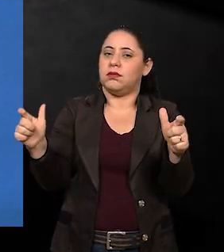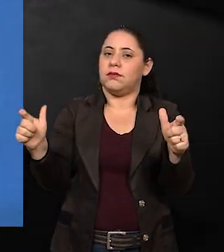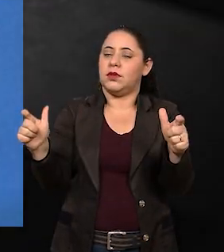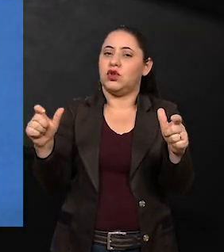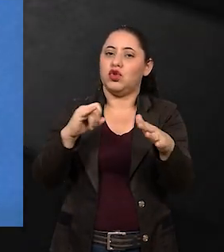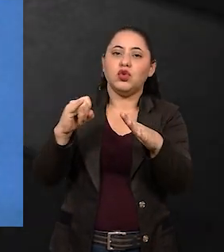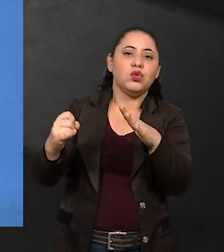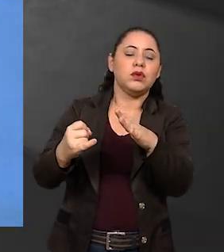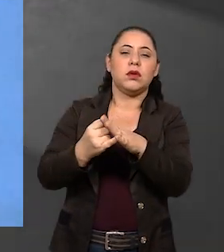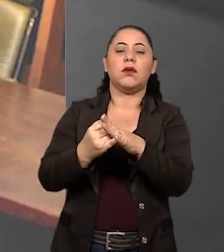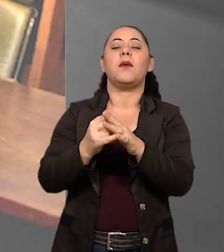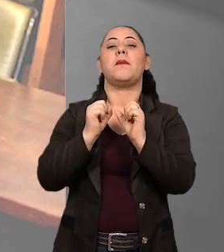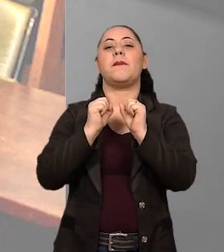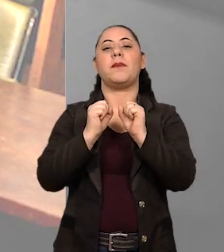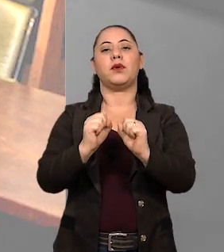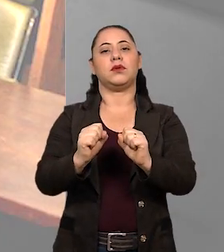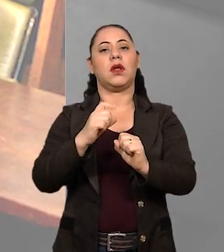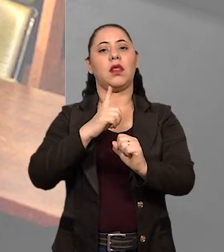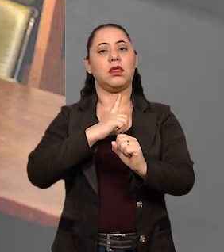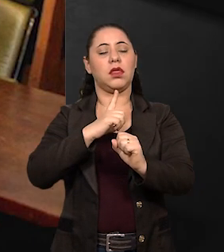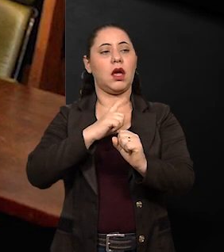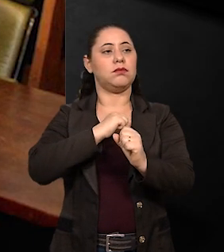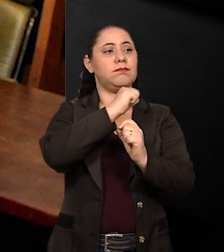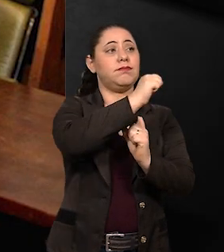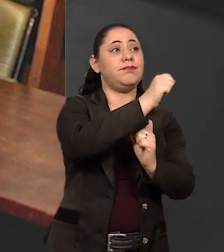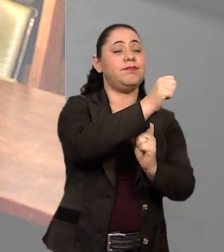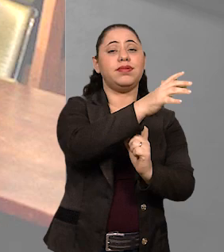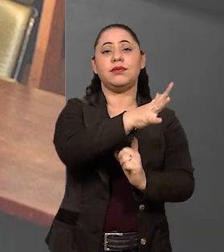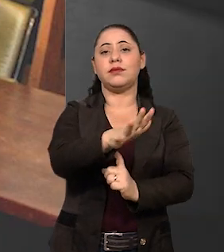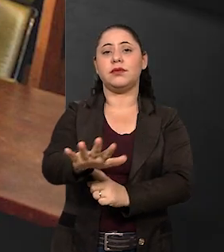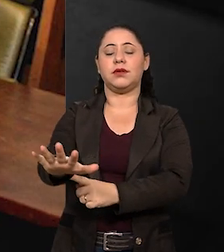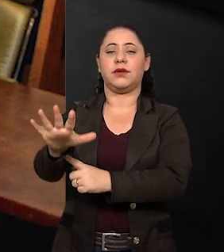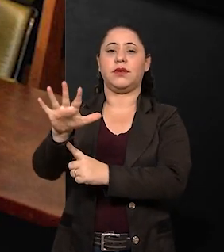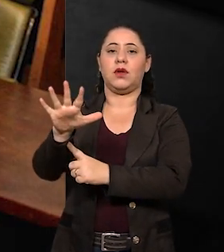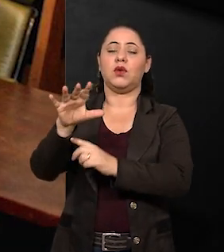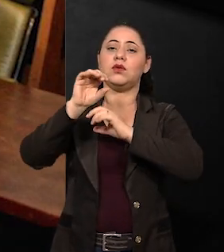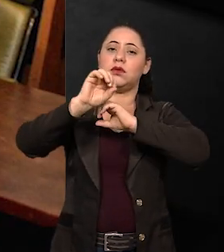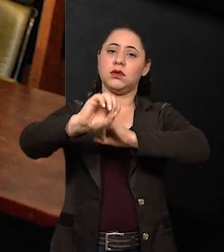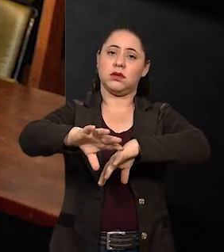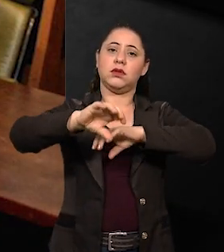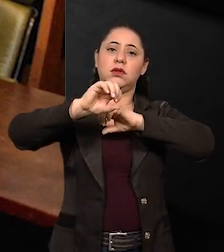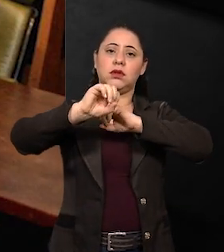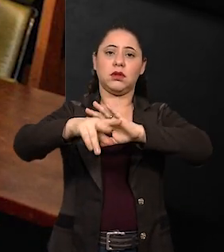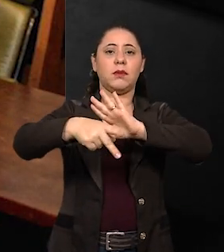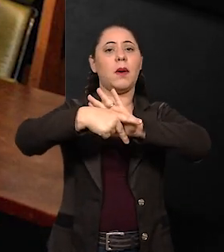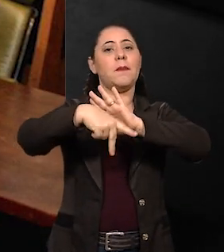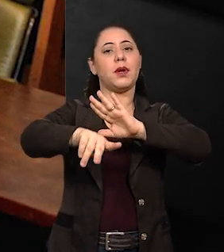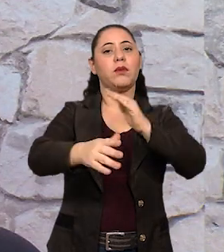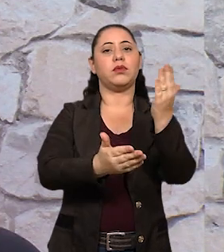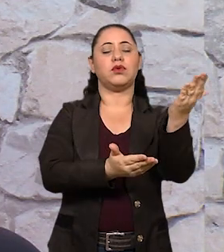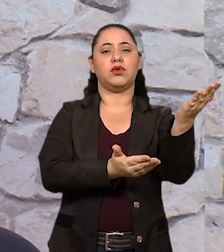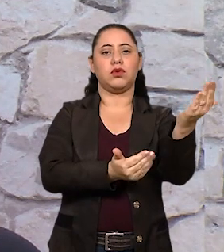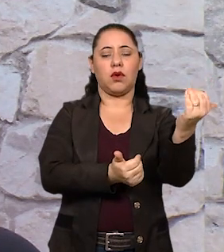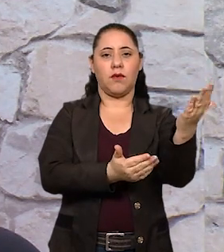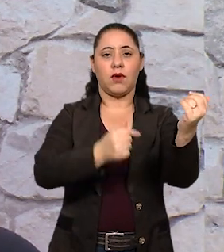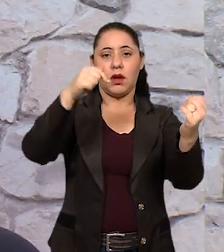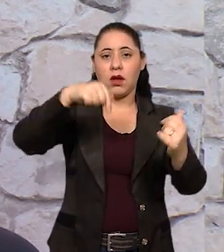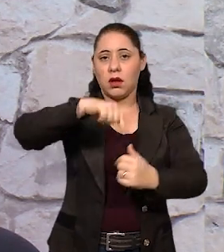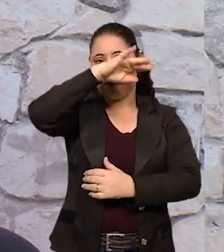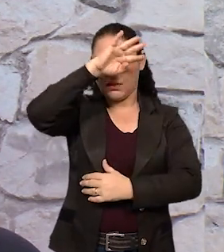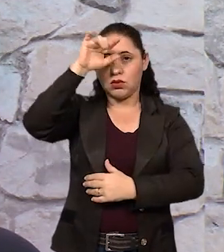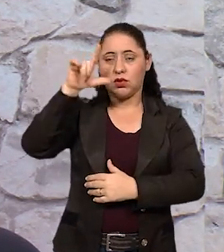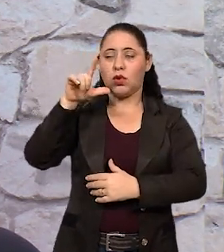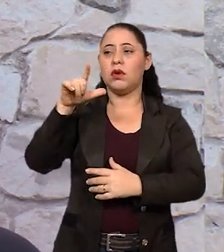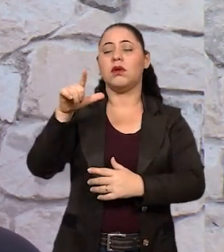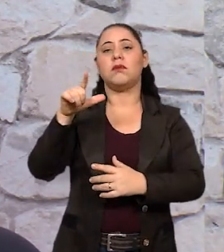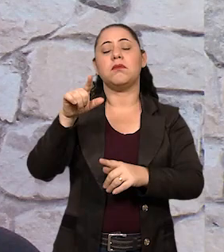ordem se fortaleça e que a ordem possa estar disseminando os seus ensinamentos para os jovens, não só de Mato